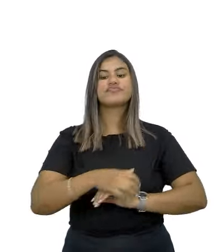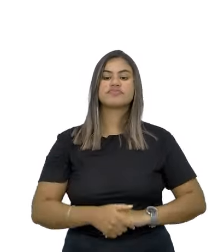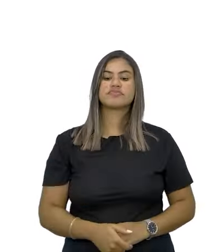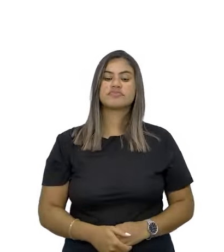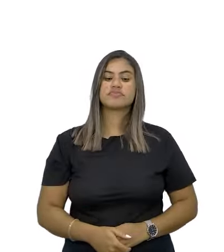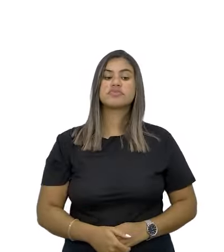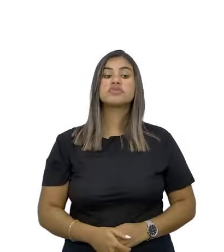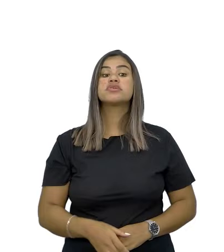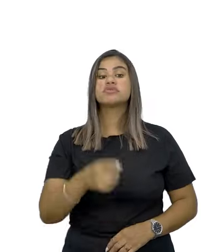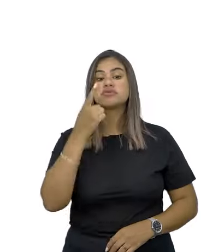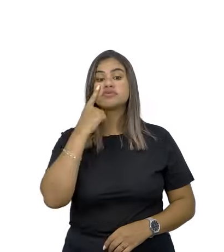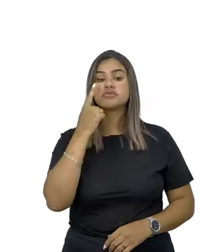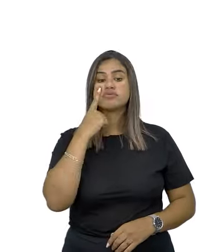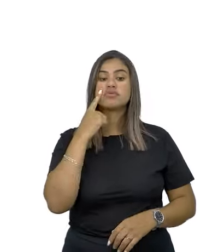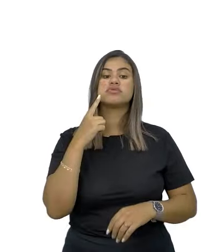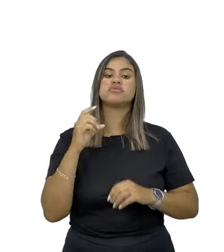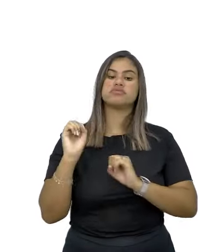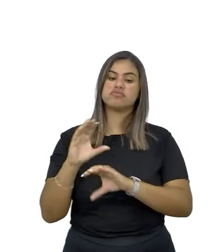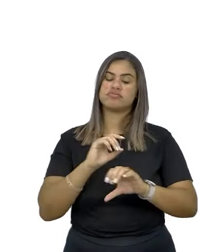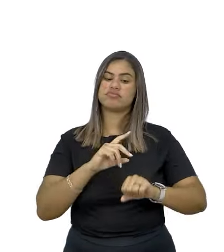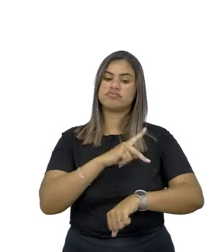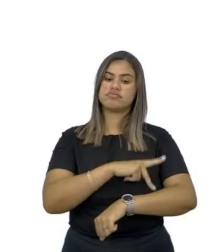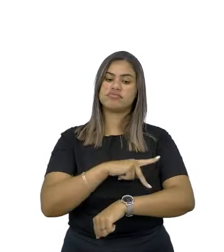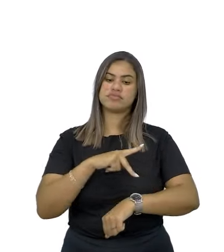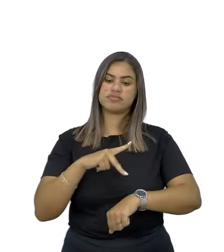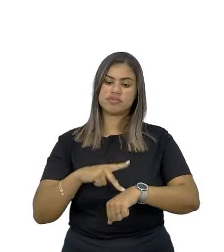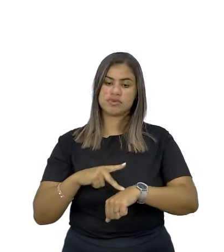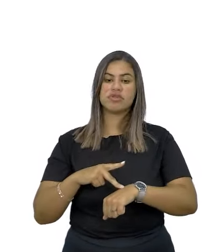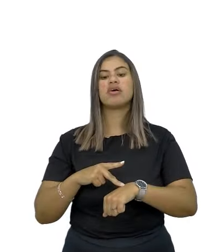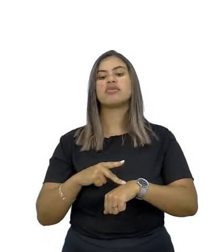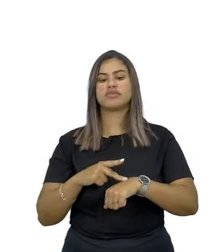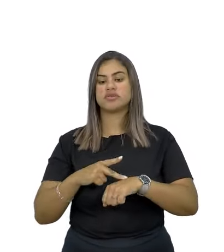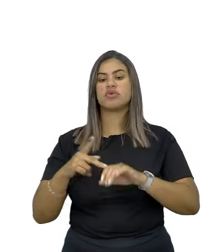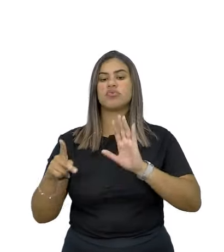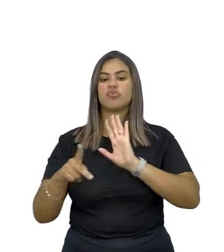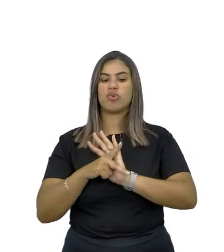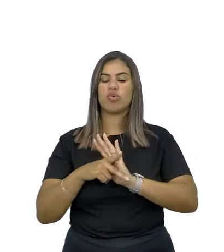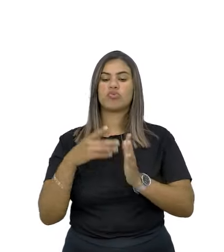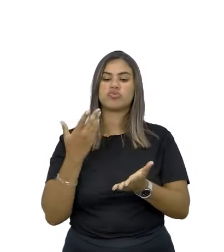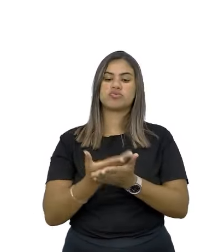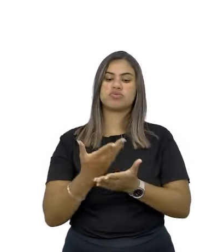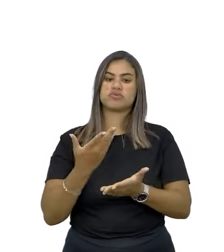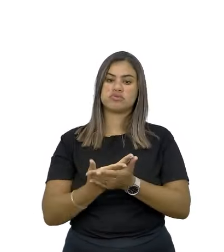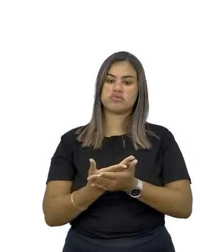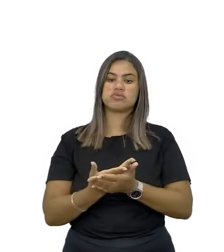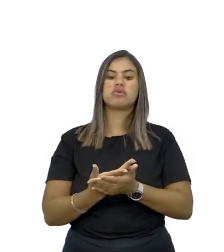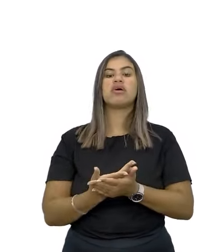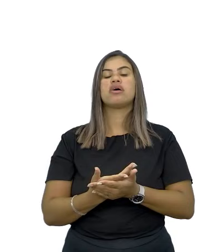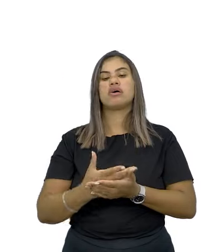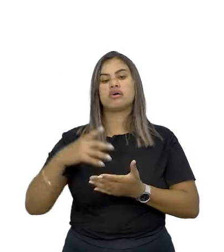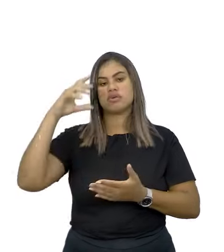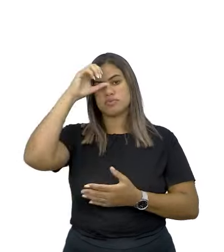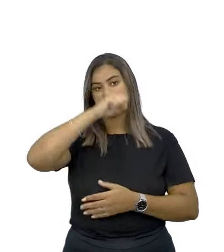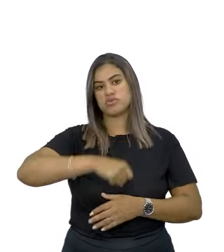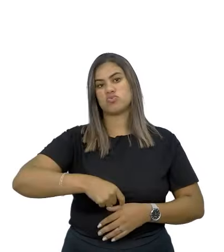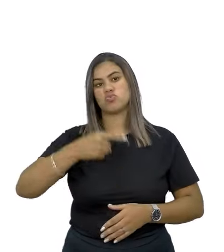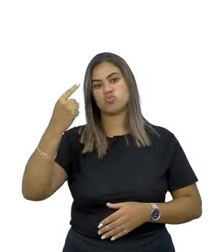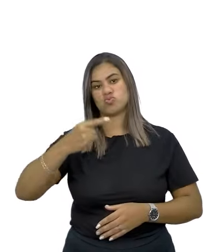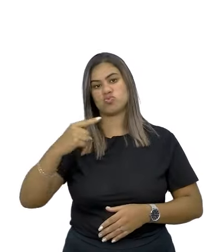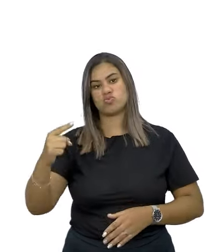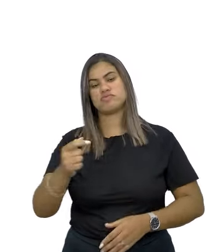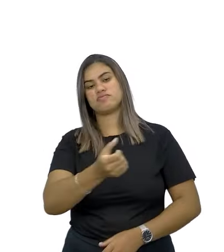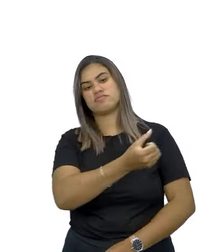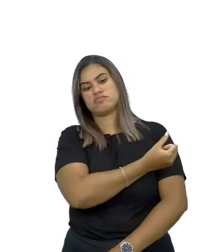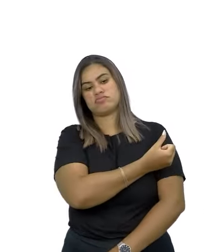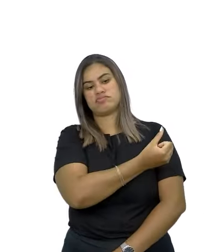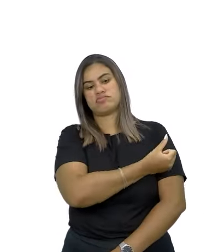a estrutura didático-pedagógica em uma aula da situação de aprendizagem 1 do sexto ano